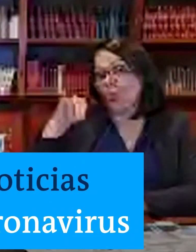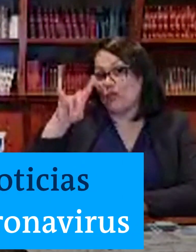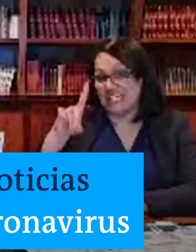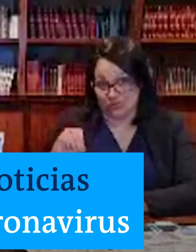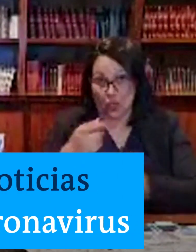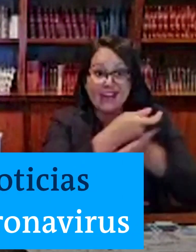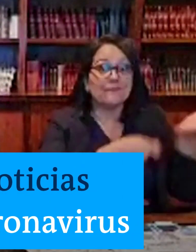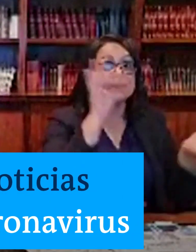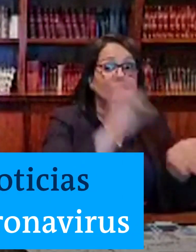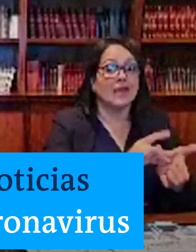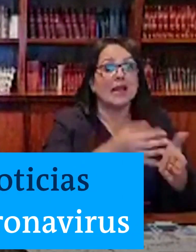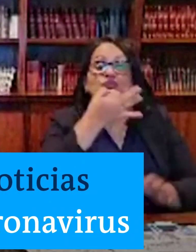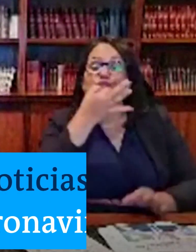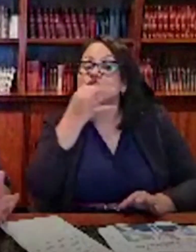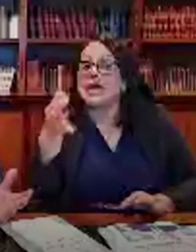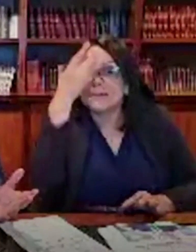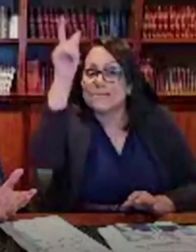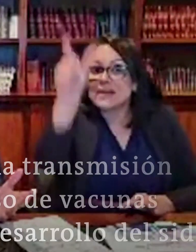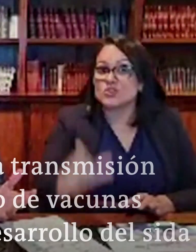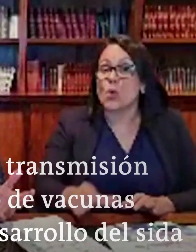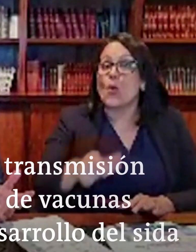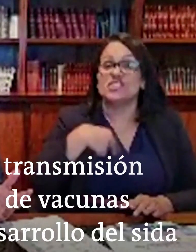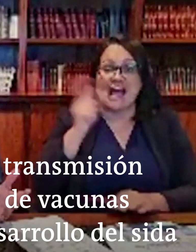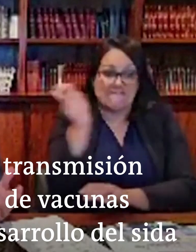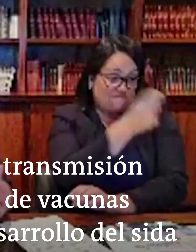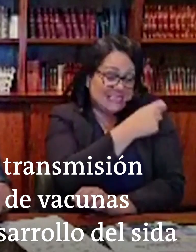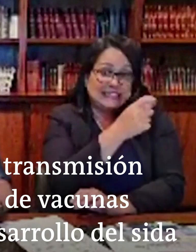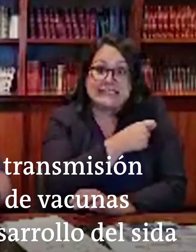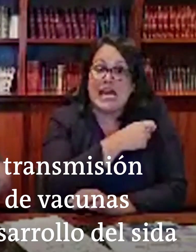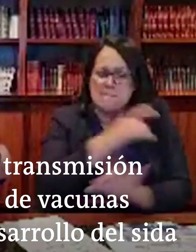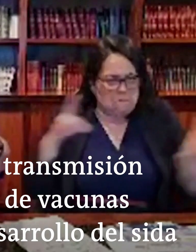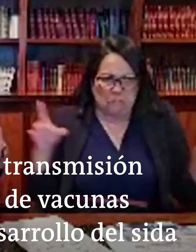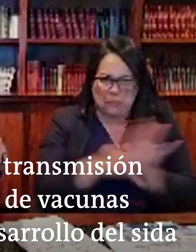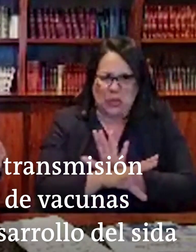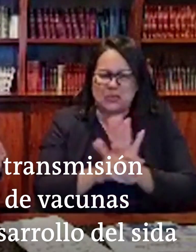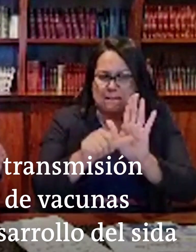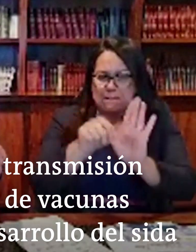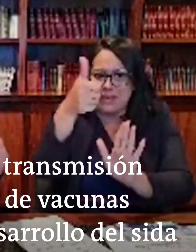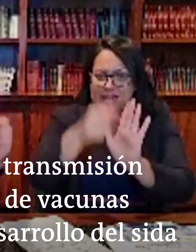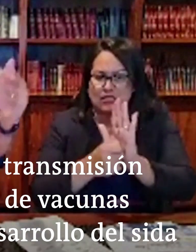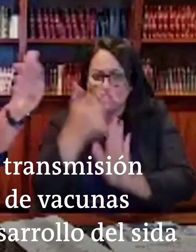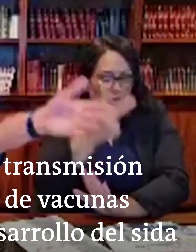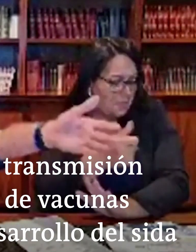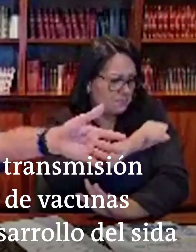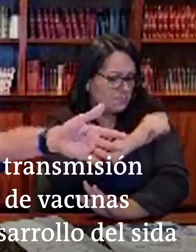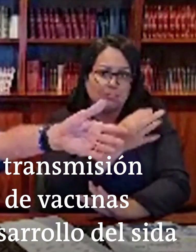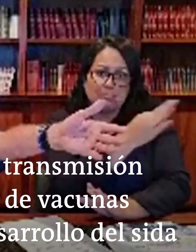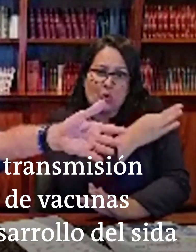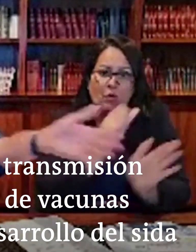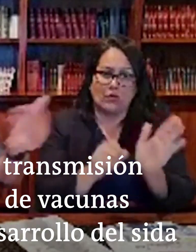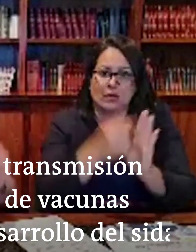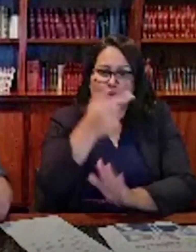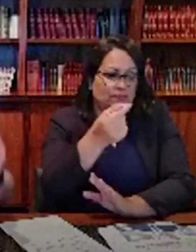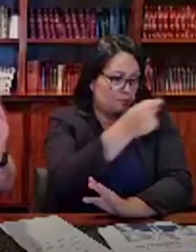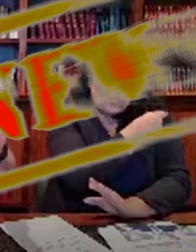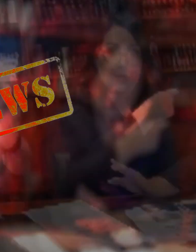sugere que os totalmente vacinados, quem são os totalmente vacinados? Aqueles que depois da segunda dose, né?